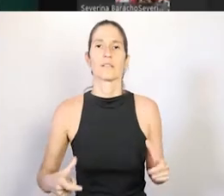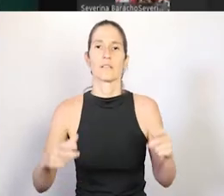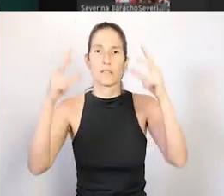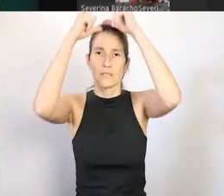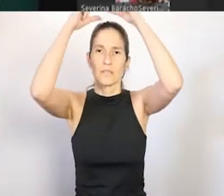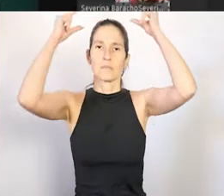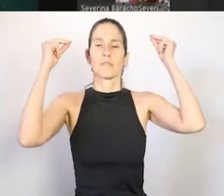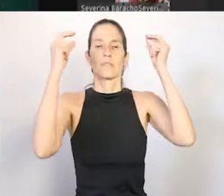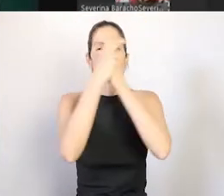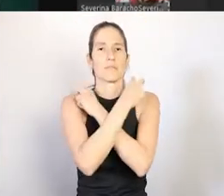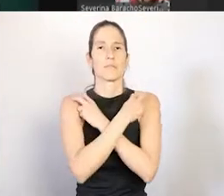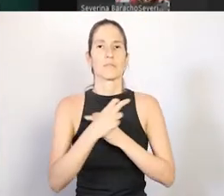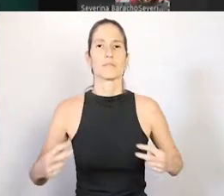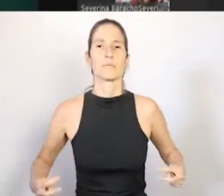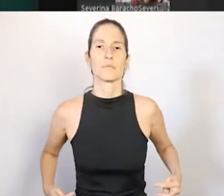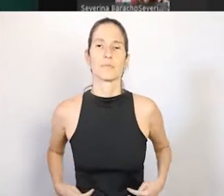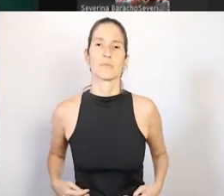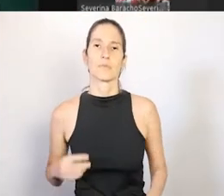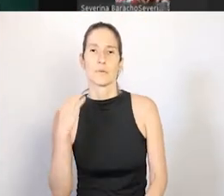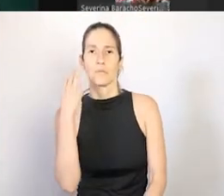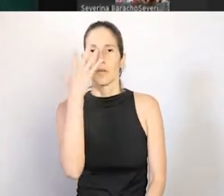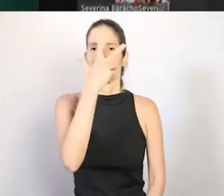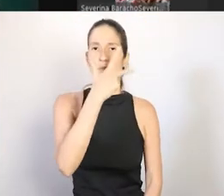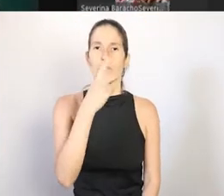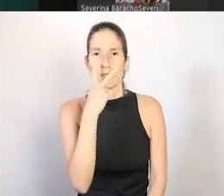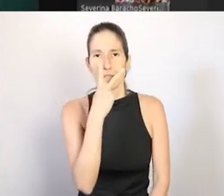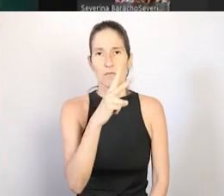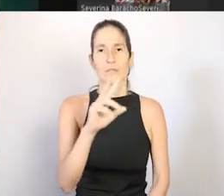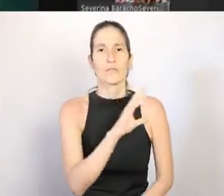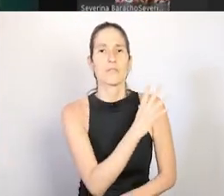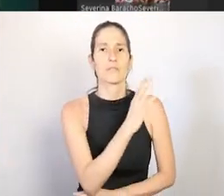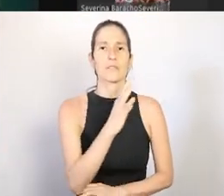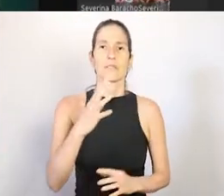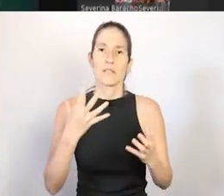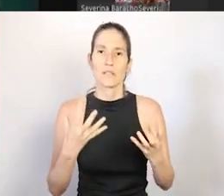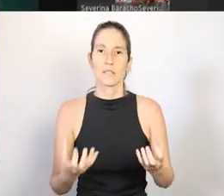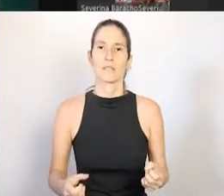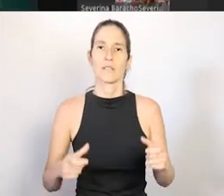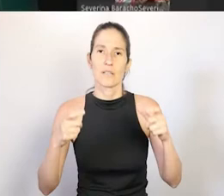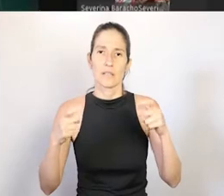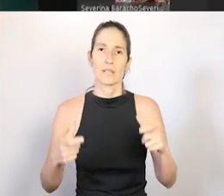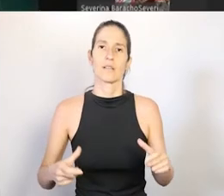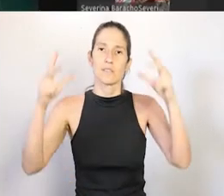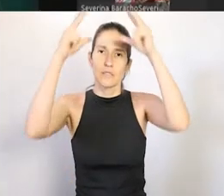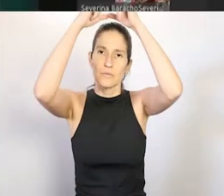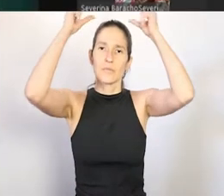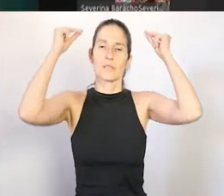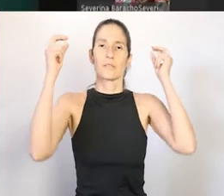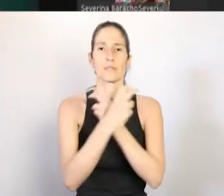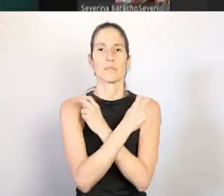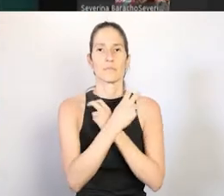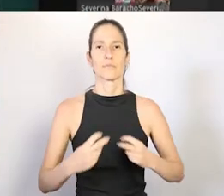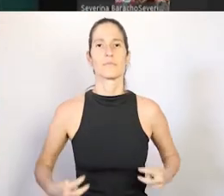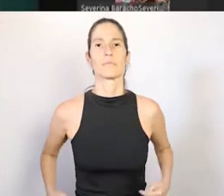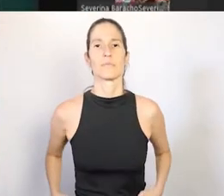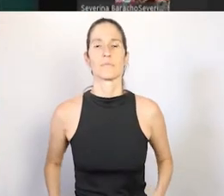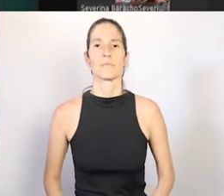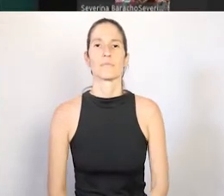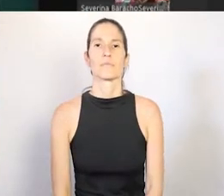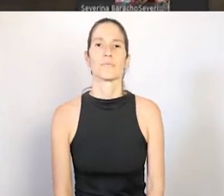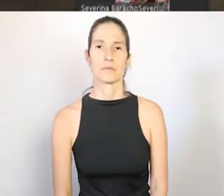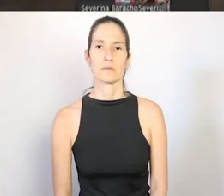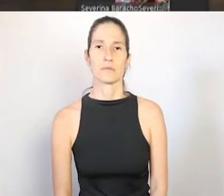sempre que é terra de Lampião. Como é bonito vir no sertão da terra, sempre que é terra de Lampião.